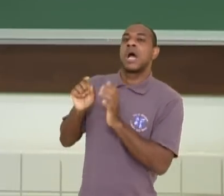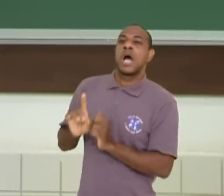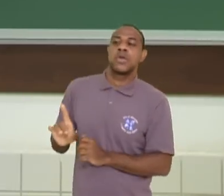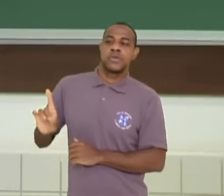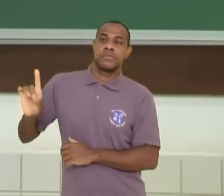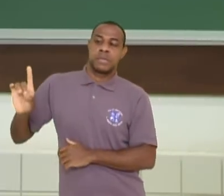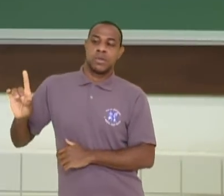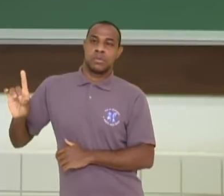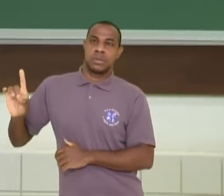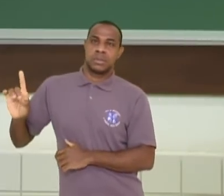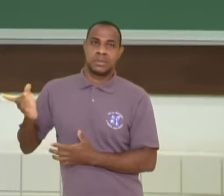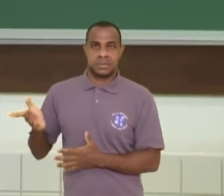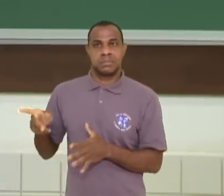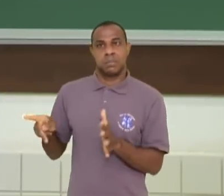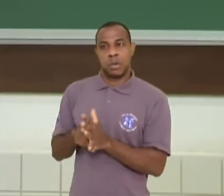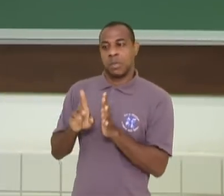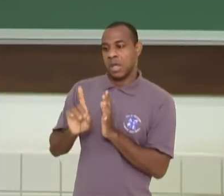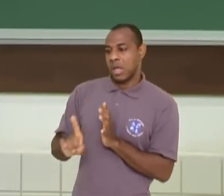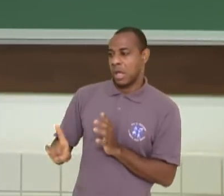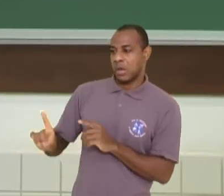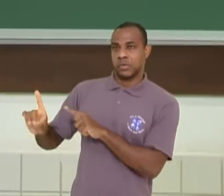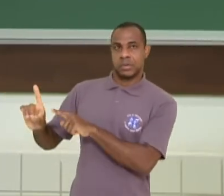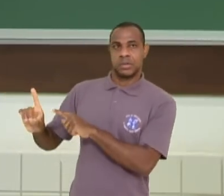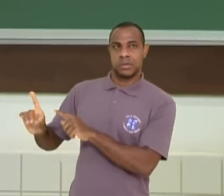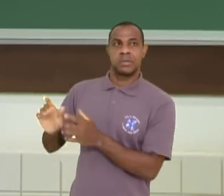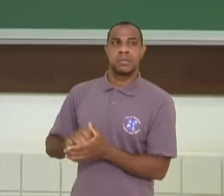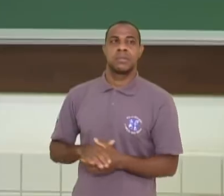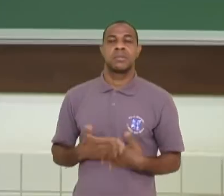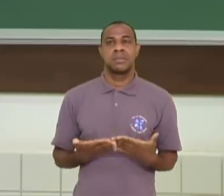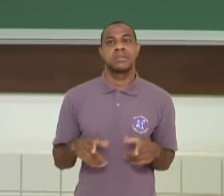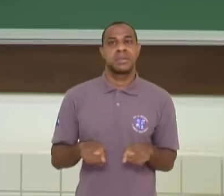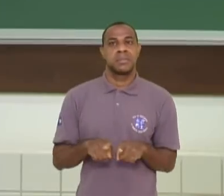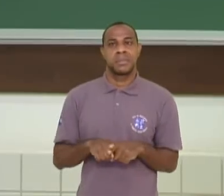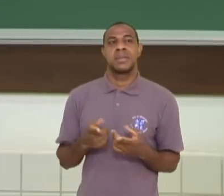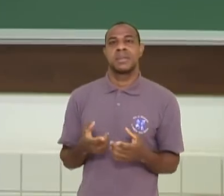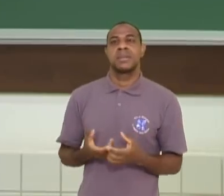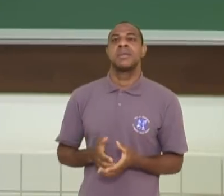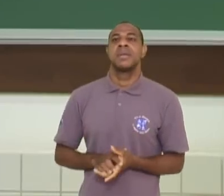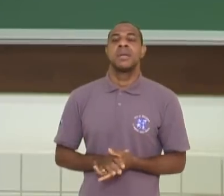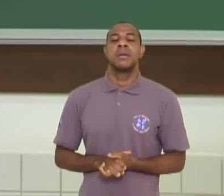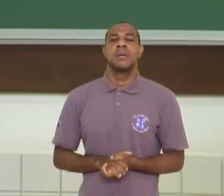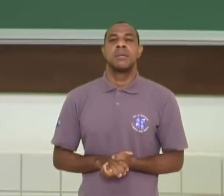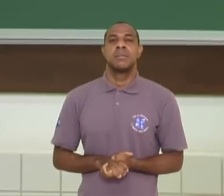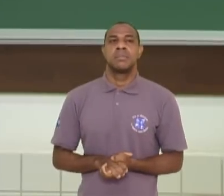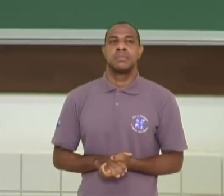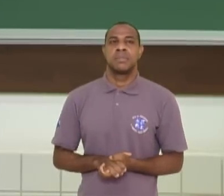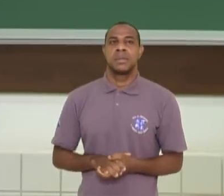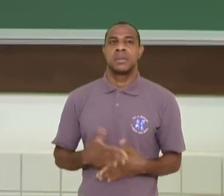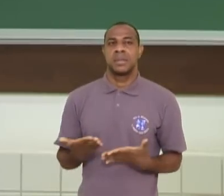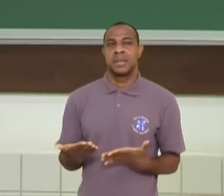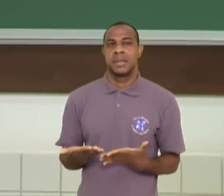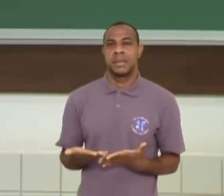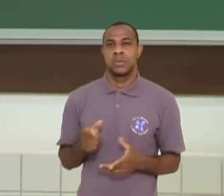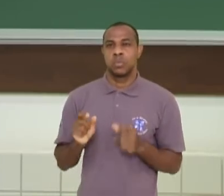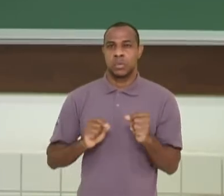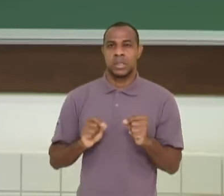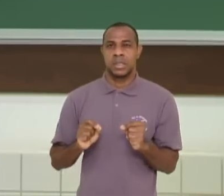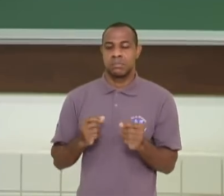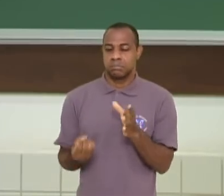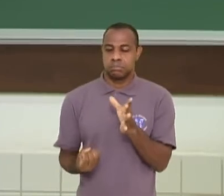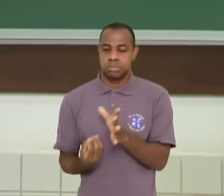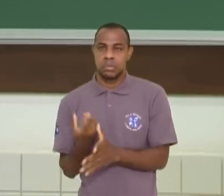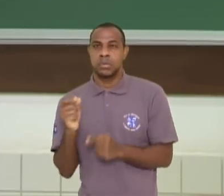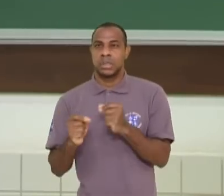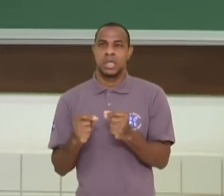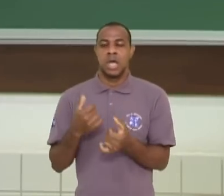então essas apresentações ocorriam a ele e através dessas apresentações deu origem aos jogos teatrais,